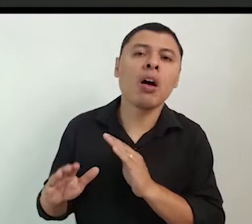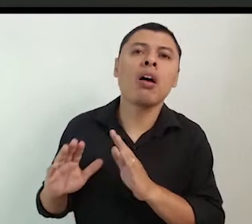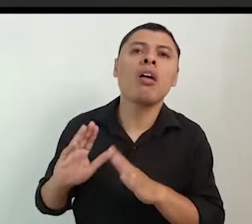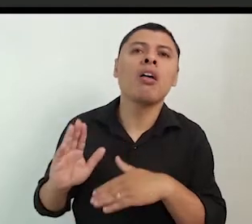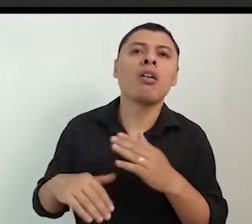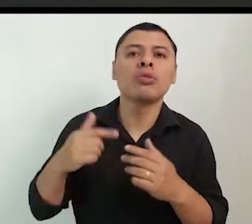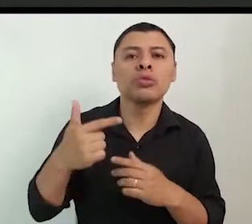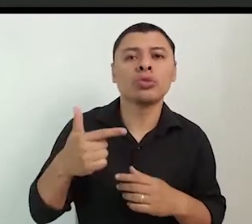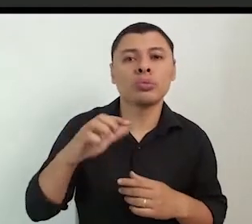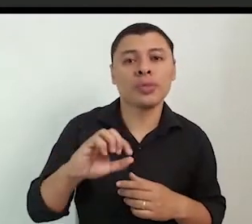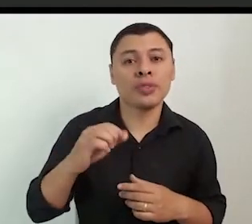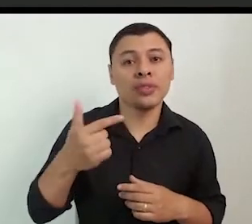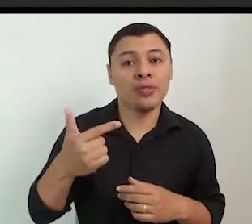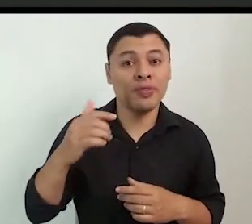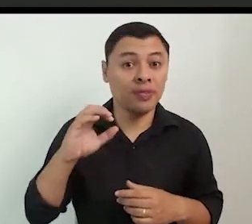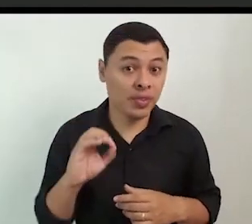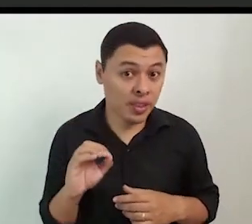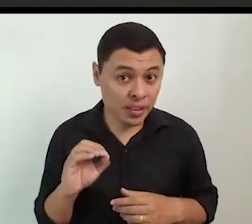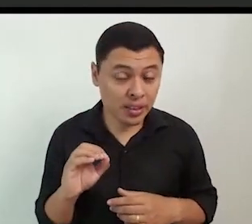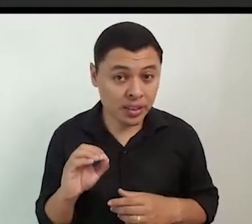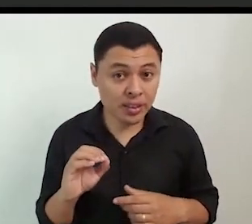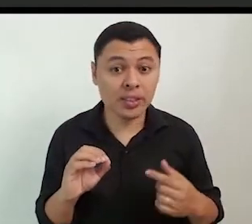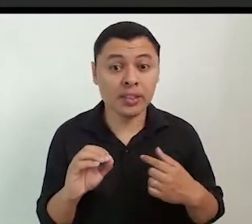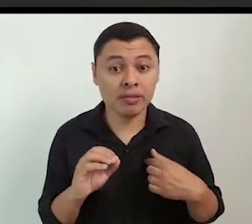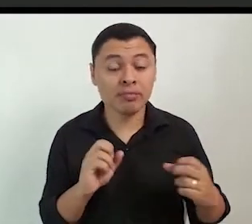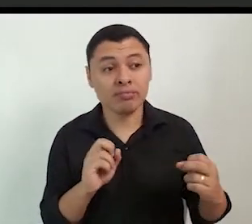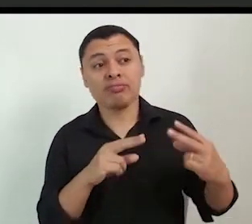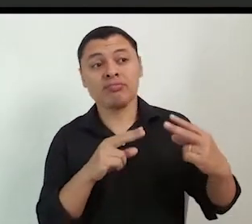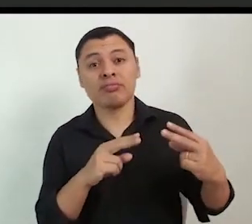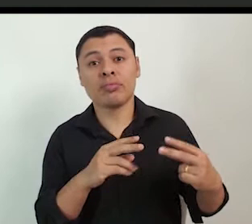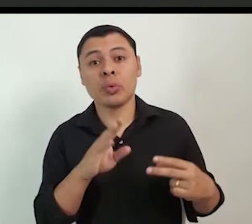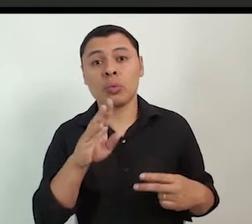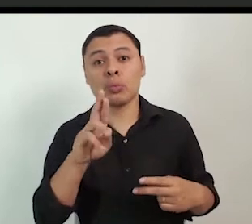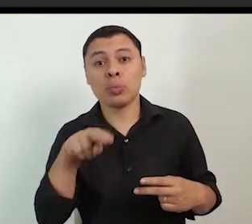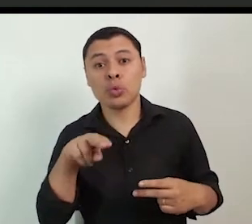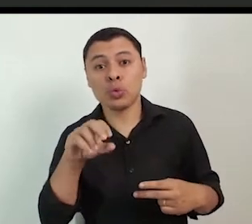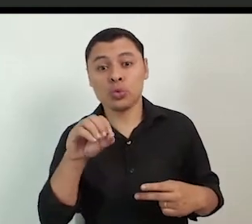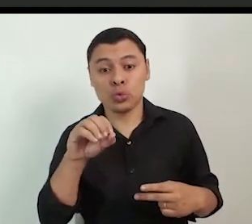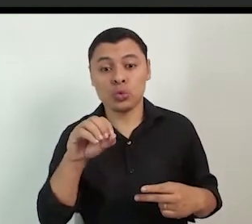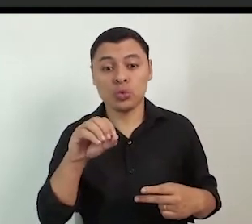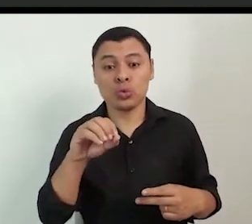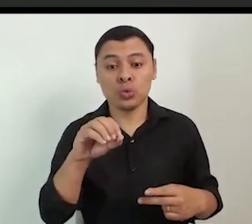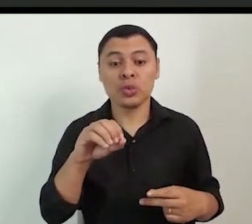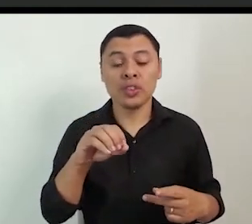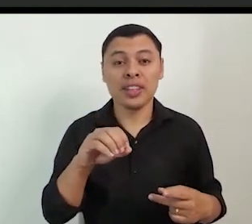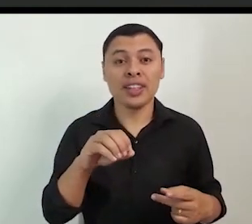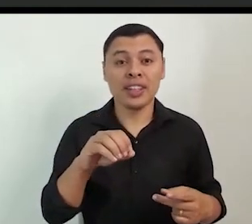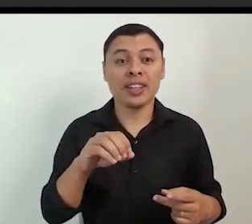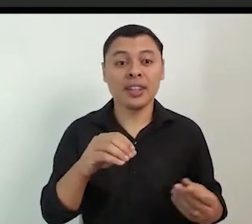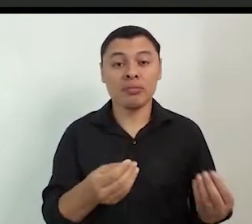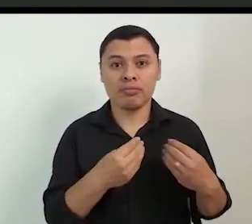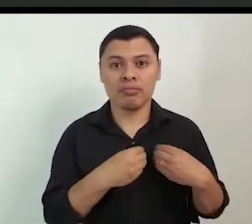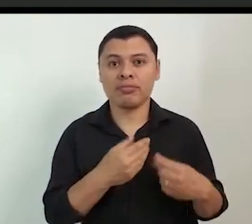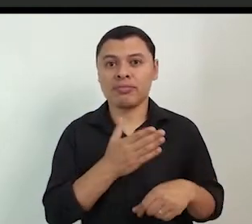em 2020 eu conheci o Bruno Gober, que me deu o